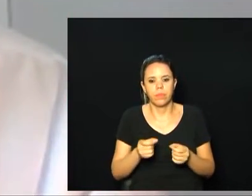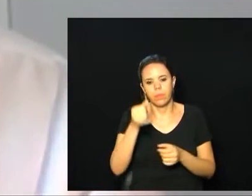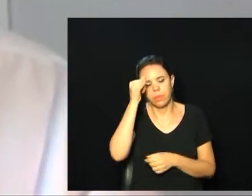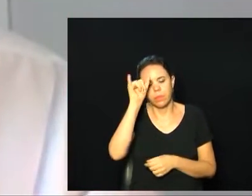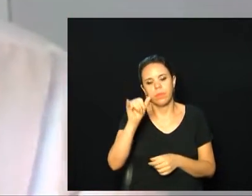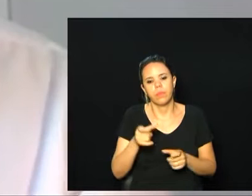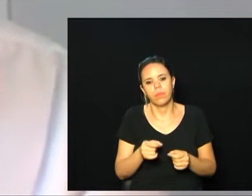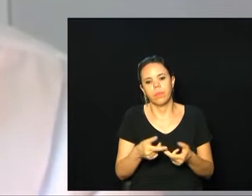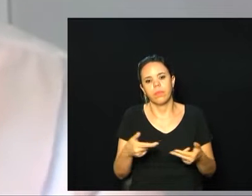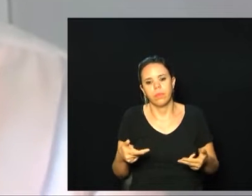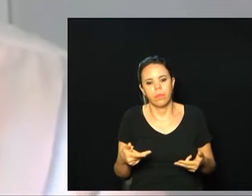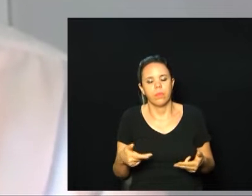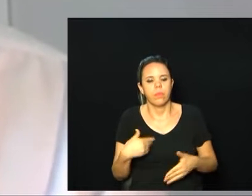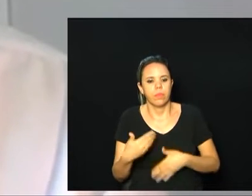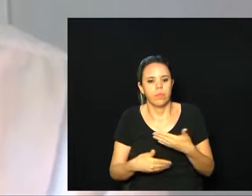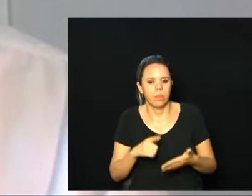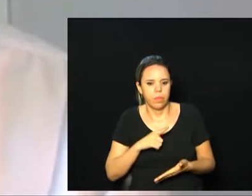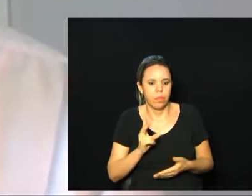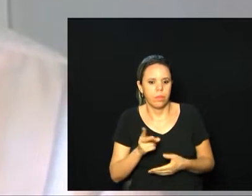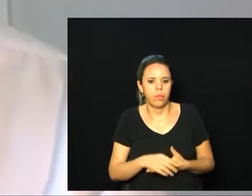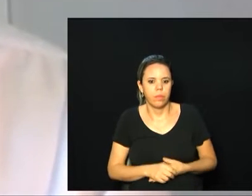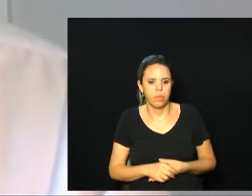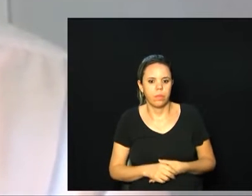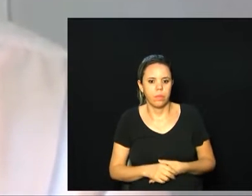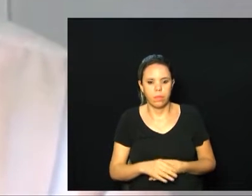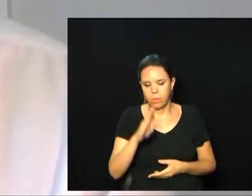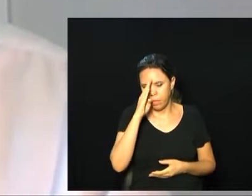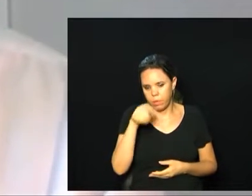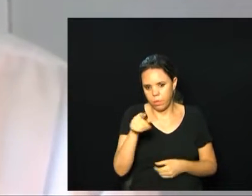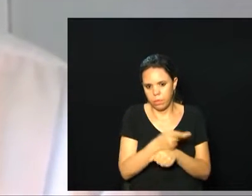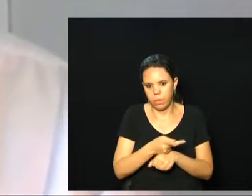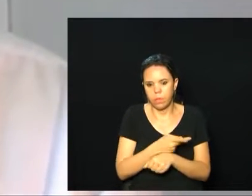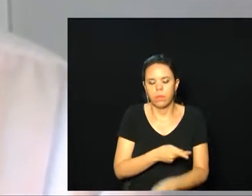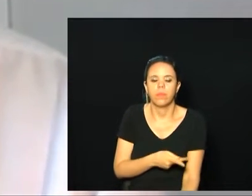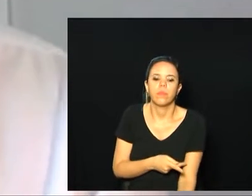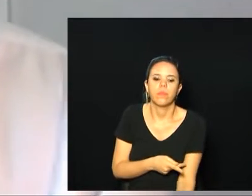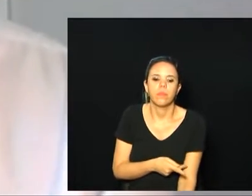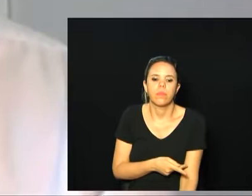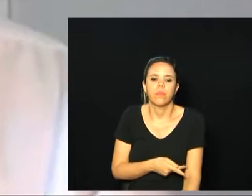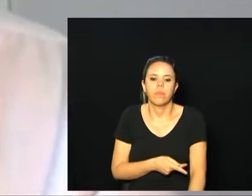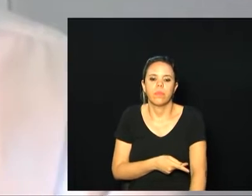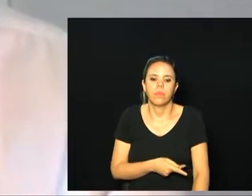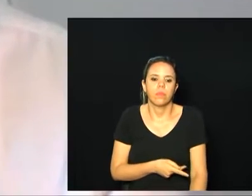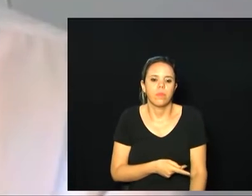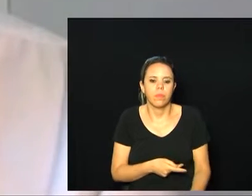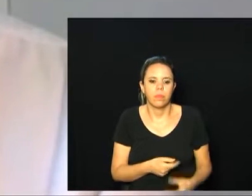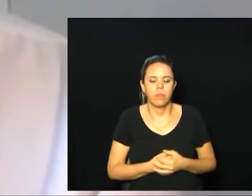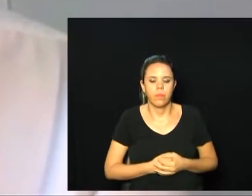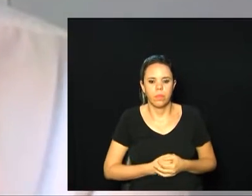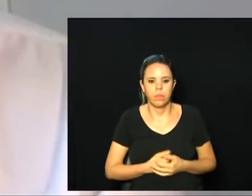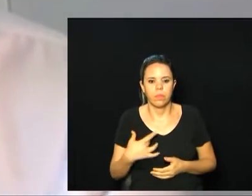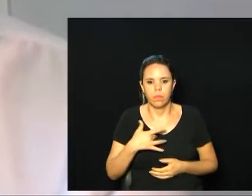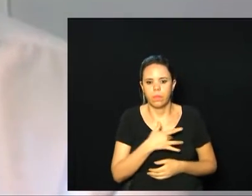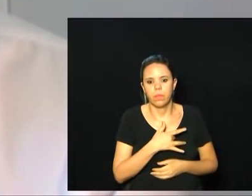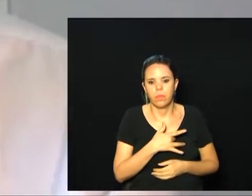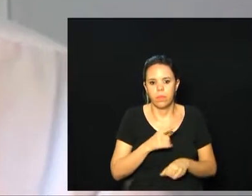exames de rotina, têm que ser mantidos. É fundamental que você procure também uma opção de saúde